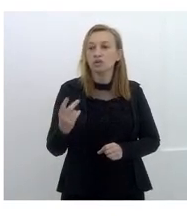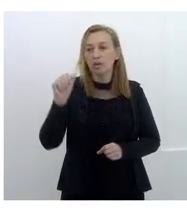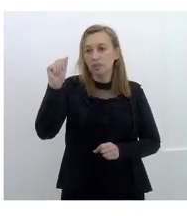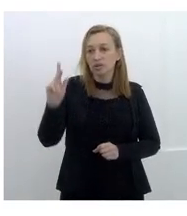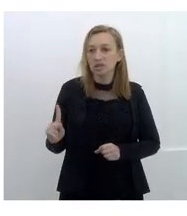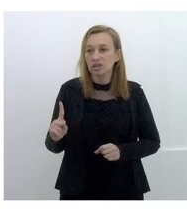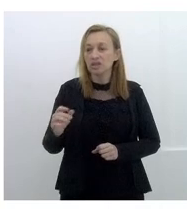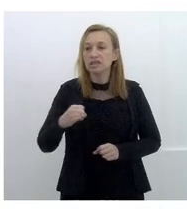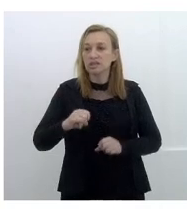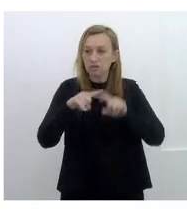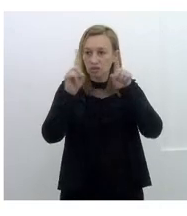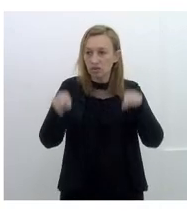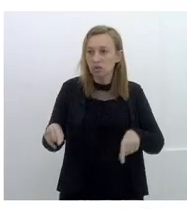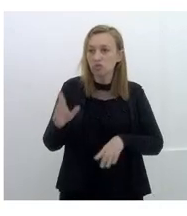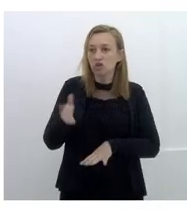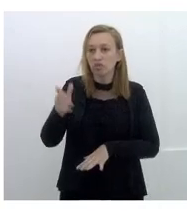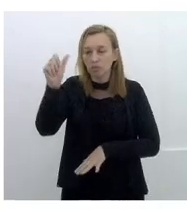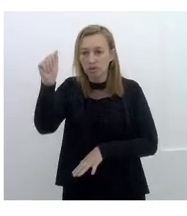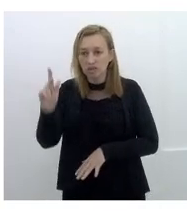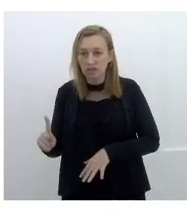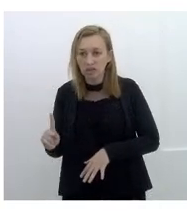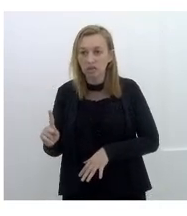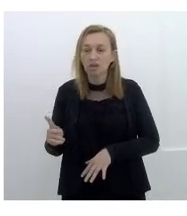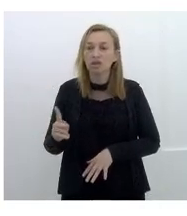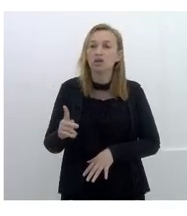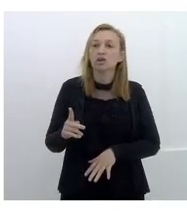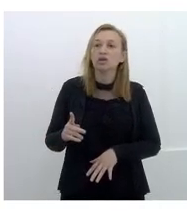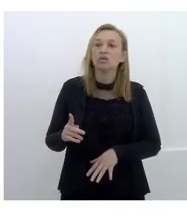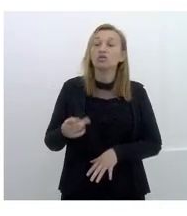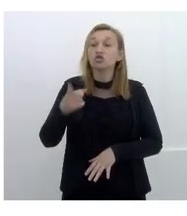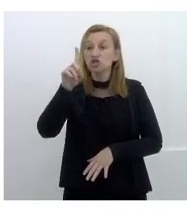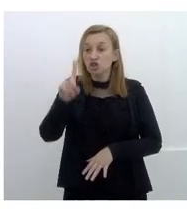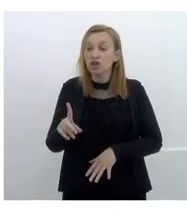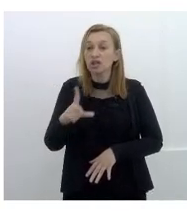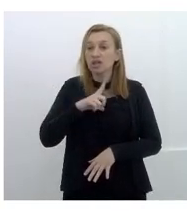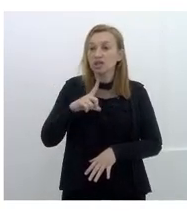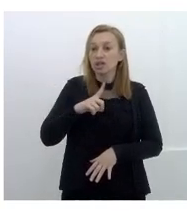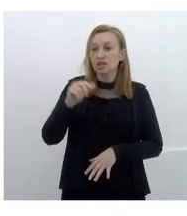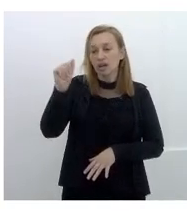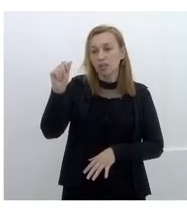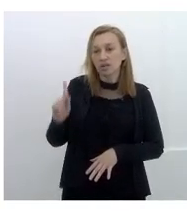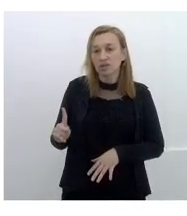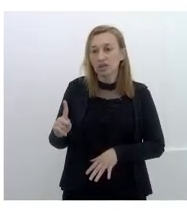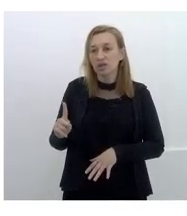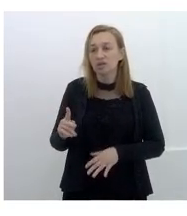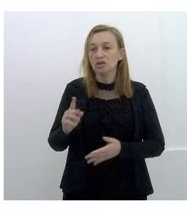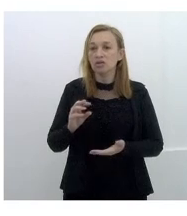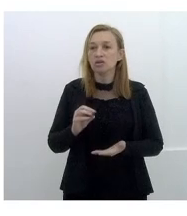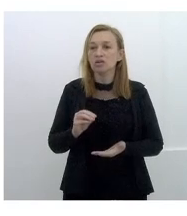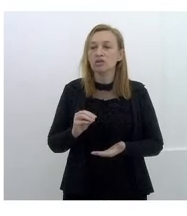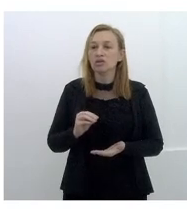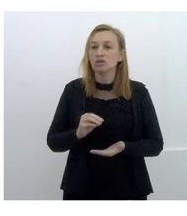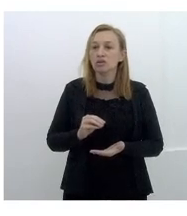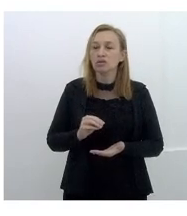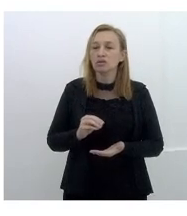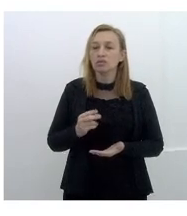servidor estiver aposentado ou o valor que o servidor teria direito na aposentadoria por incapacidade permanente